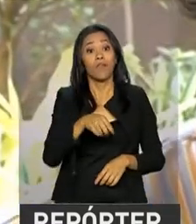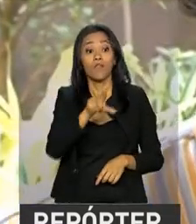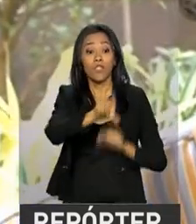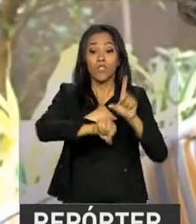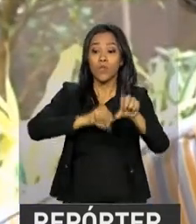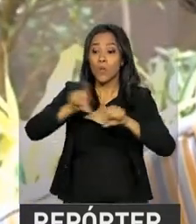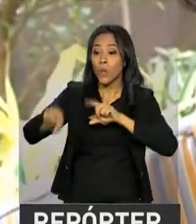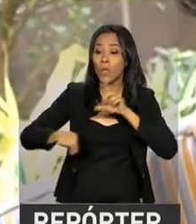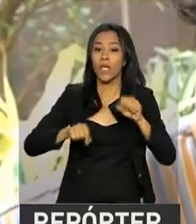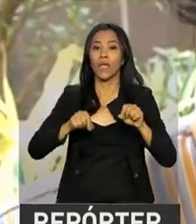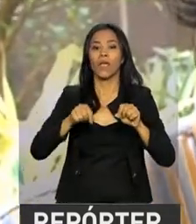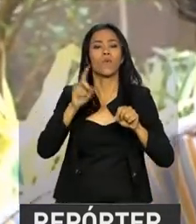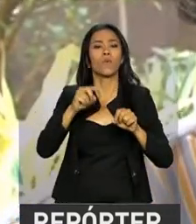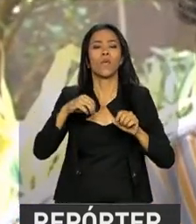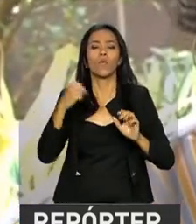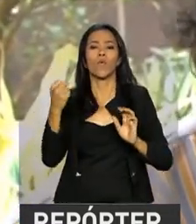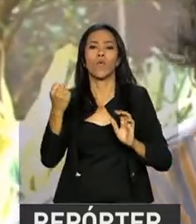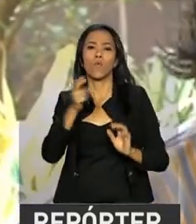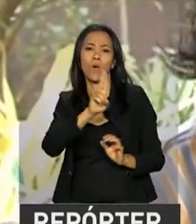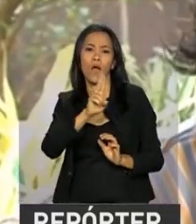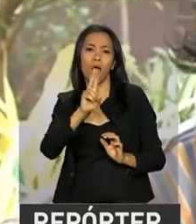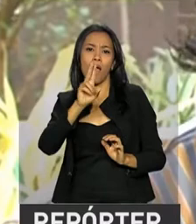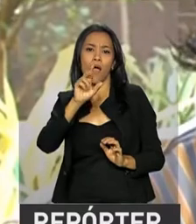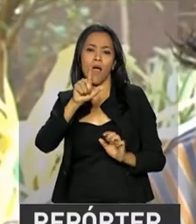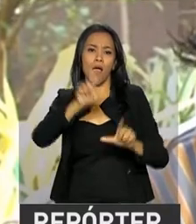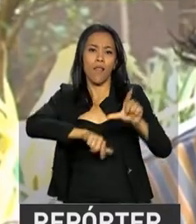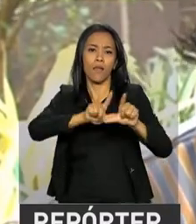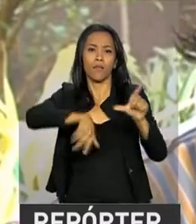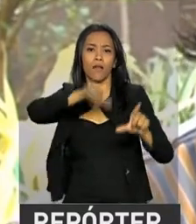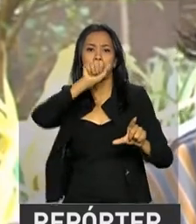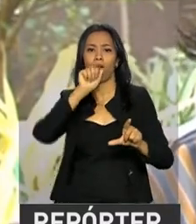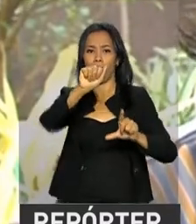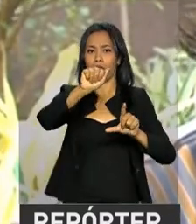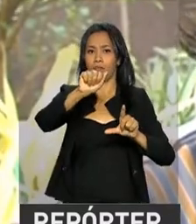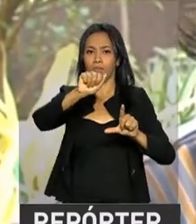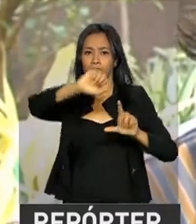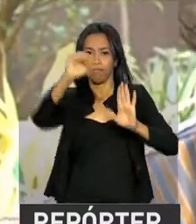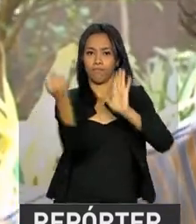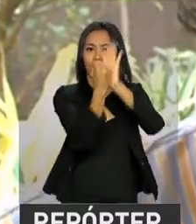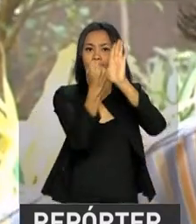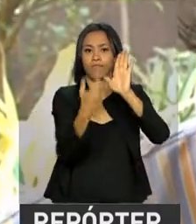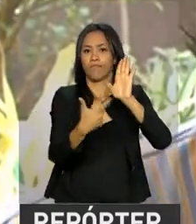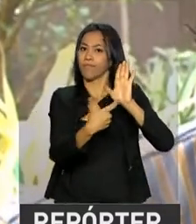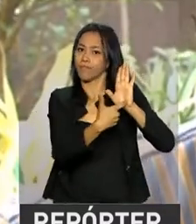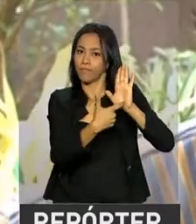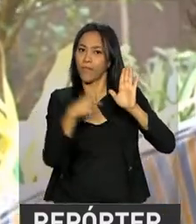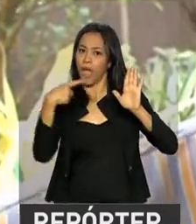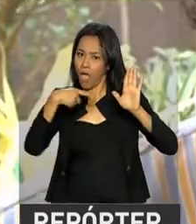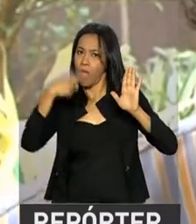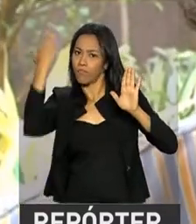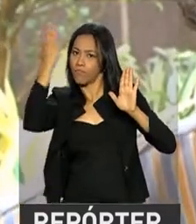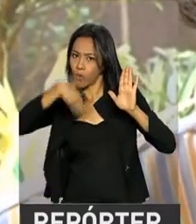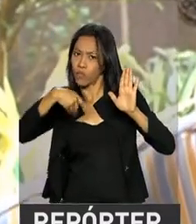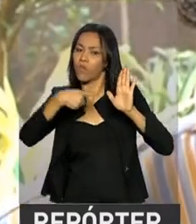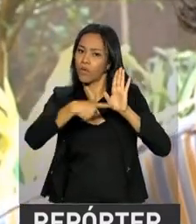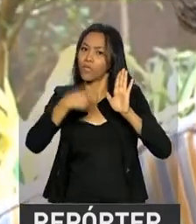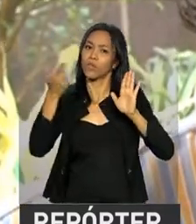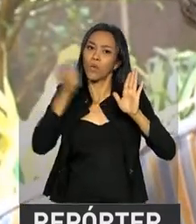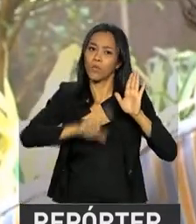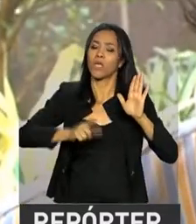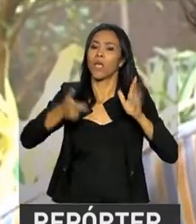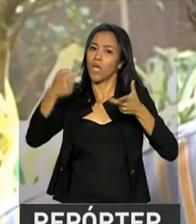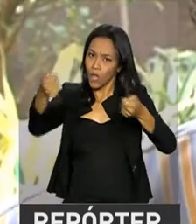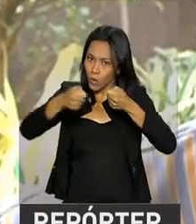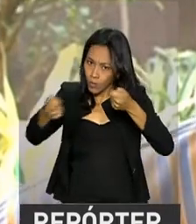classificação aaa em termos de eficiência energética são produtos que que demonstraram possuir uma melhor relação custo benefício